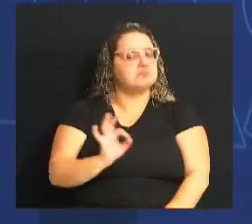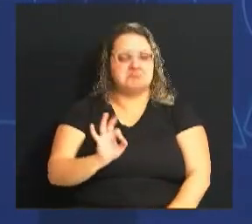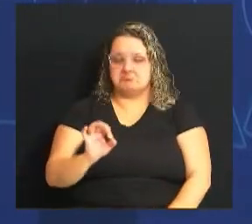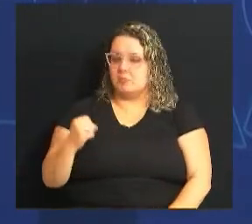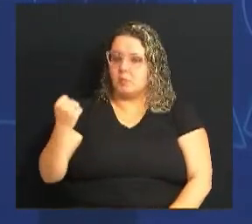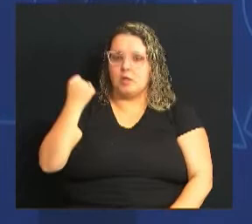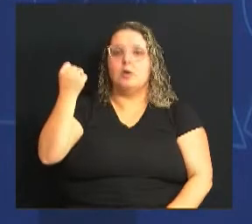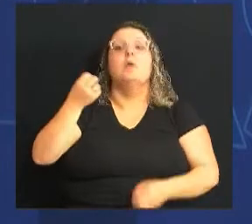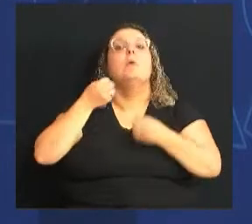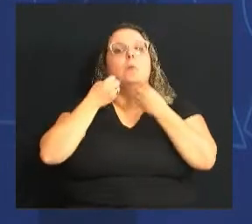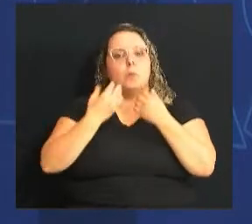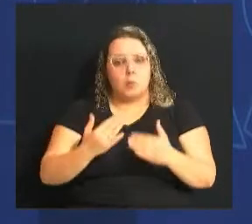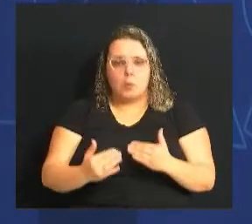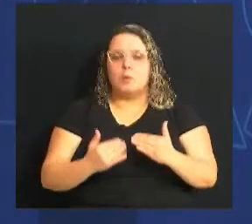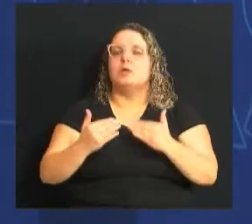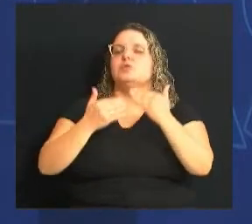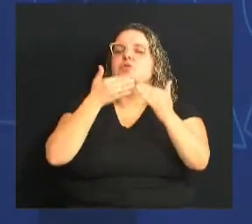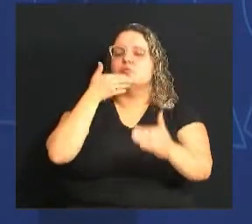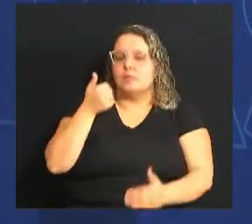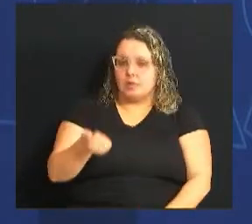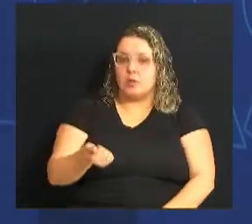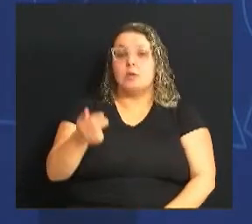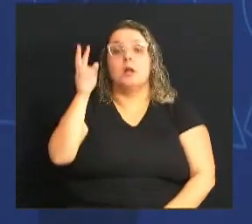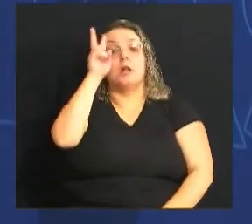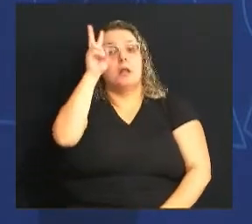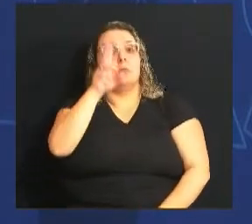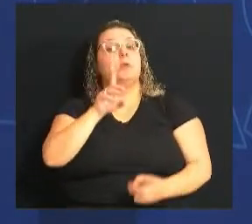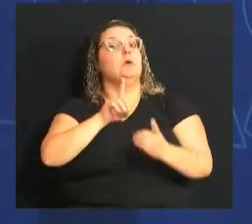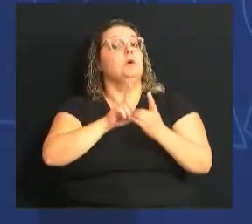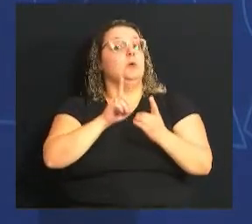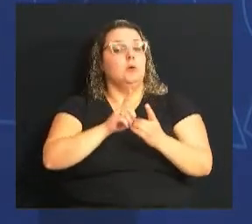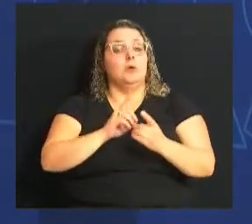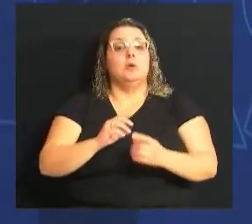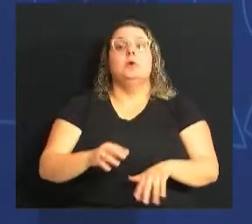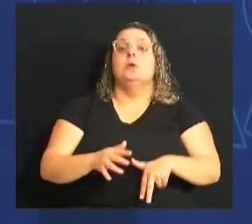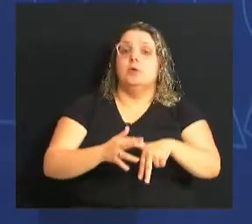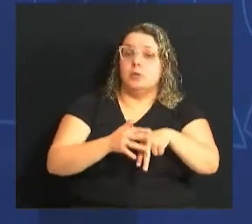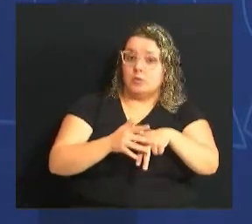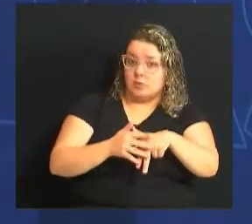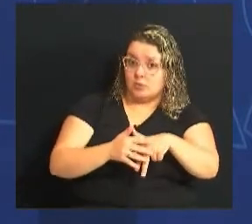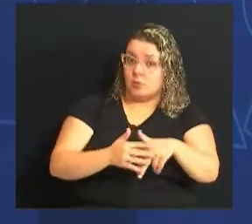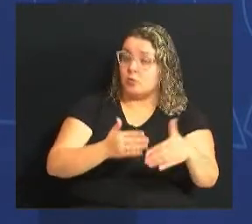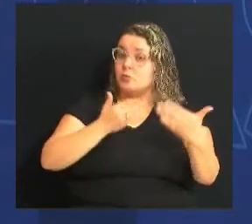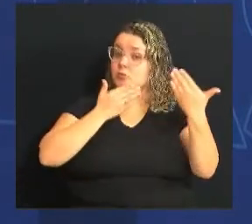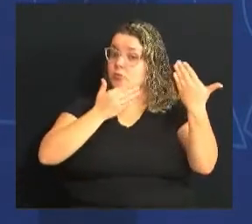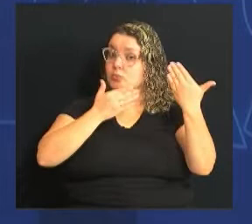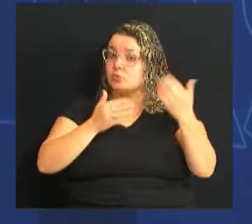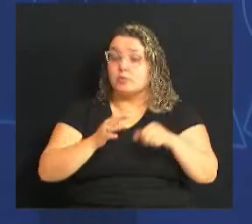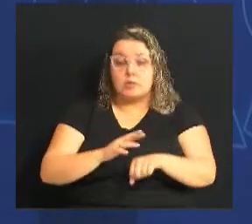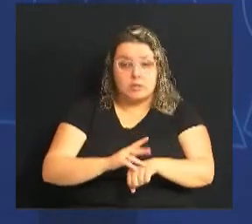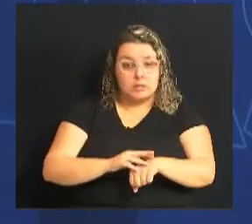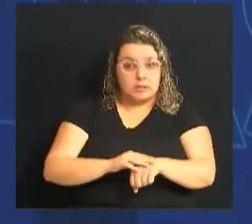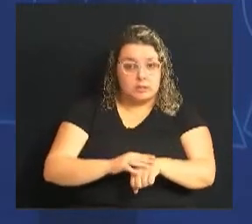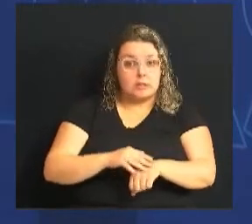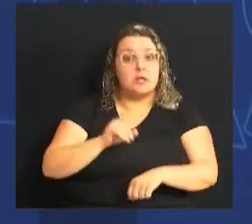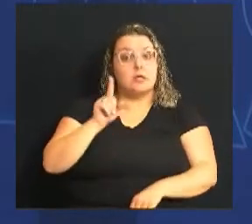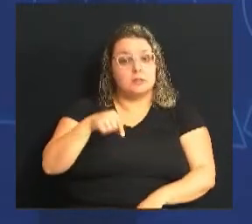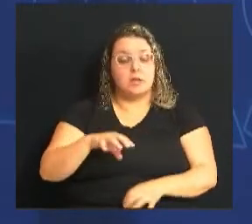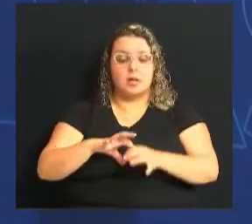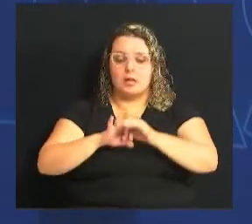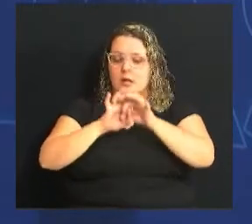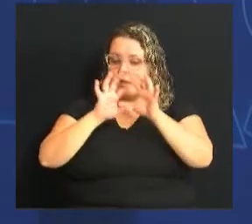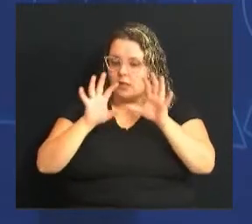boa evolução. Lembrando que o atendimento para os pacientes com suspeita da doença está disponível